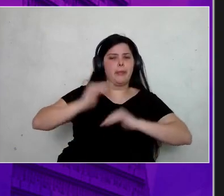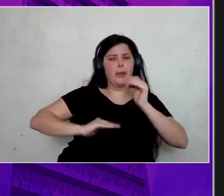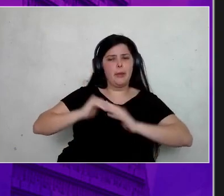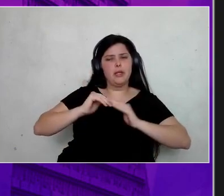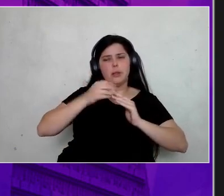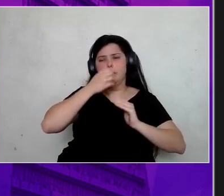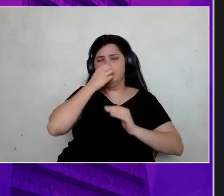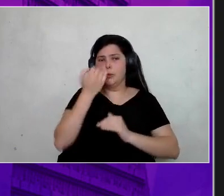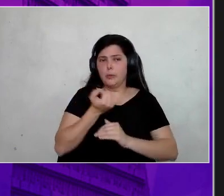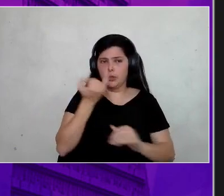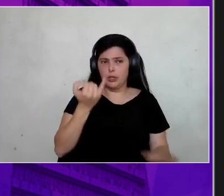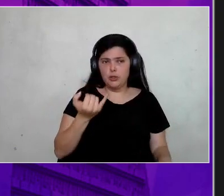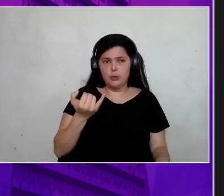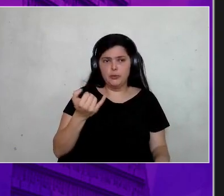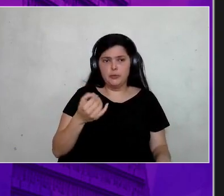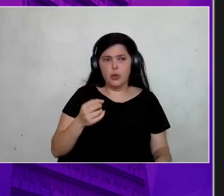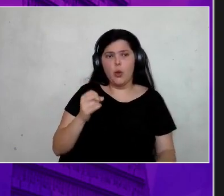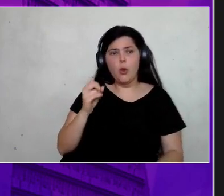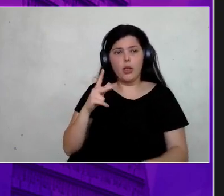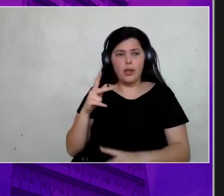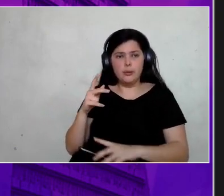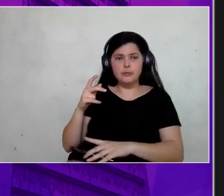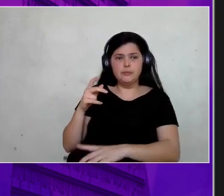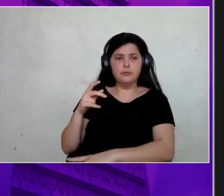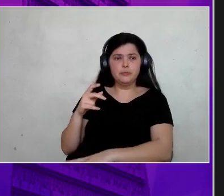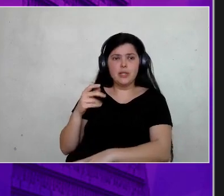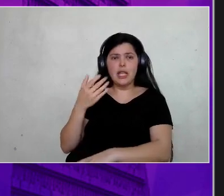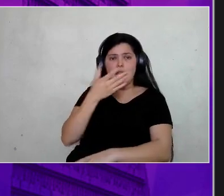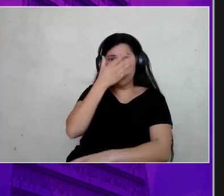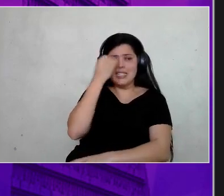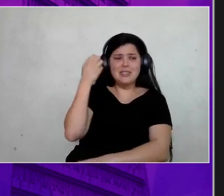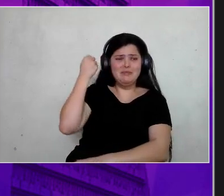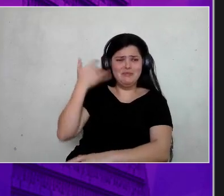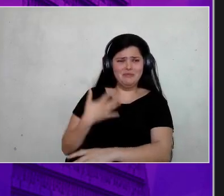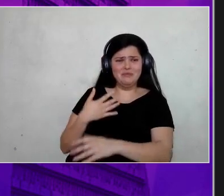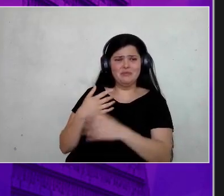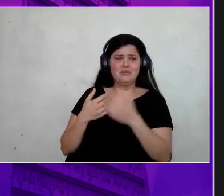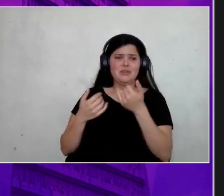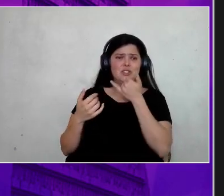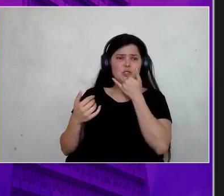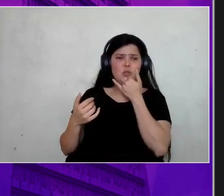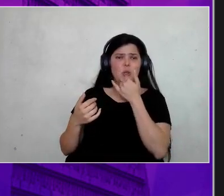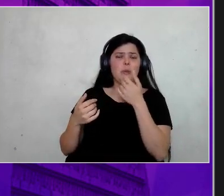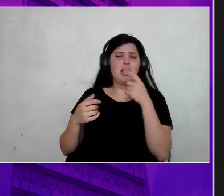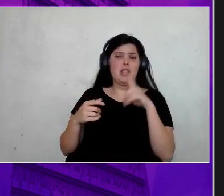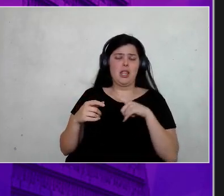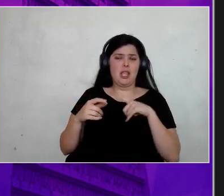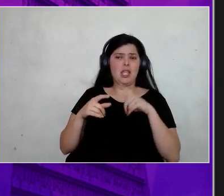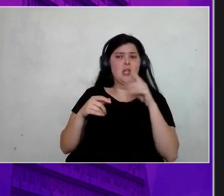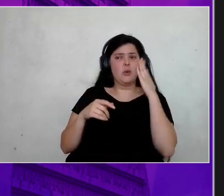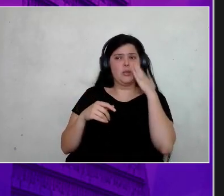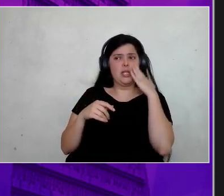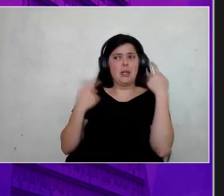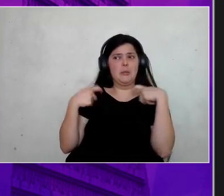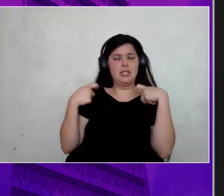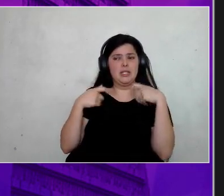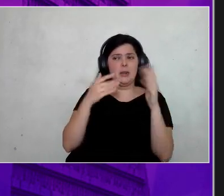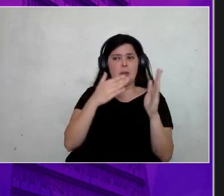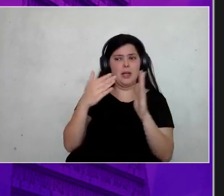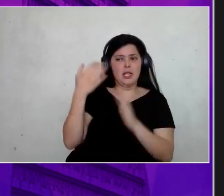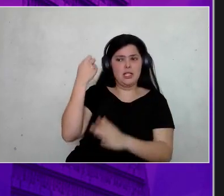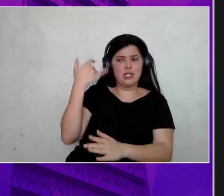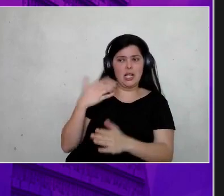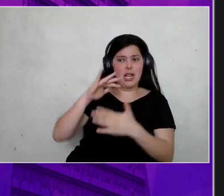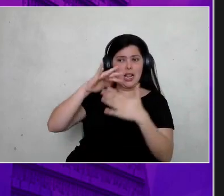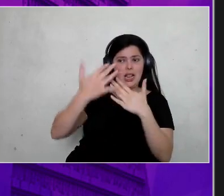importante. Legal? Esqueci de fazer a minha autodescrição, gente, que eu vi que tem ali, ó, parte de Libras, né?